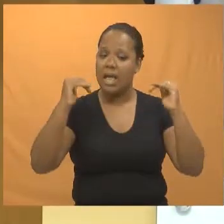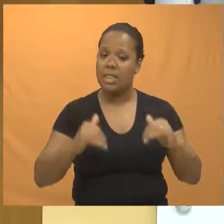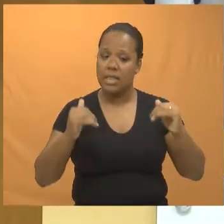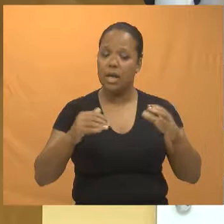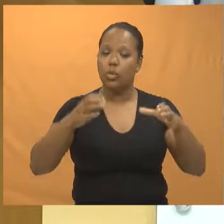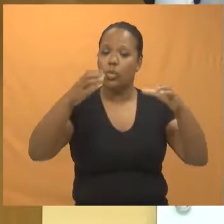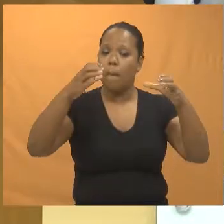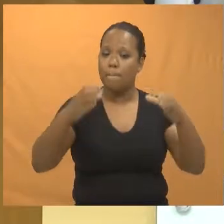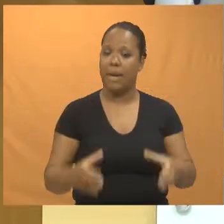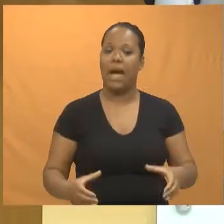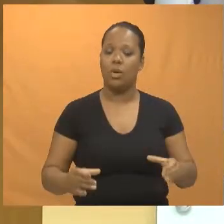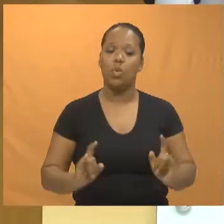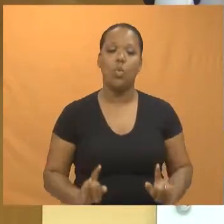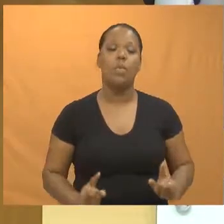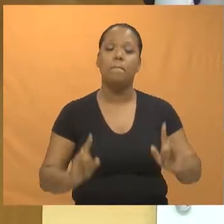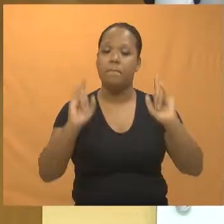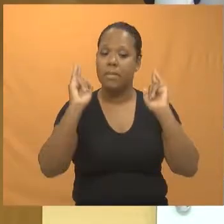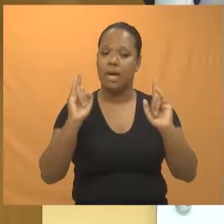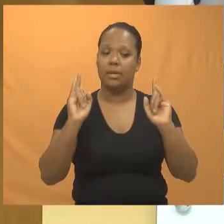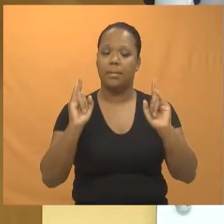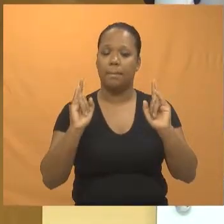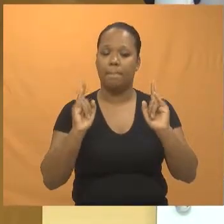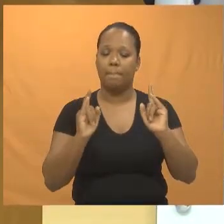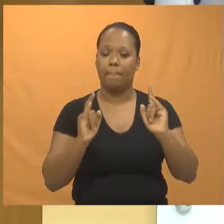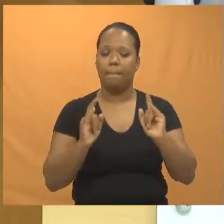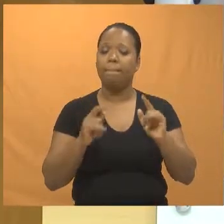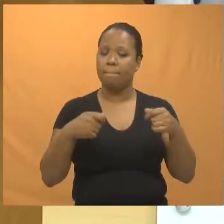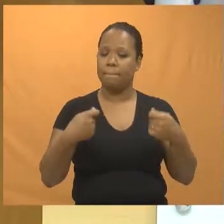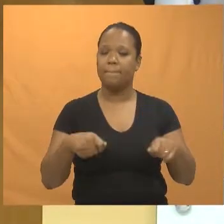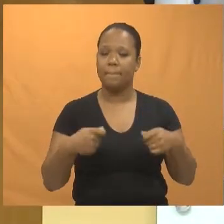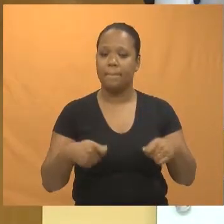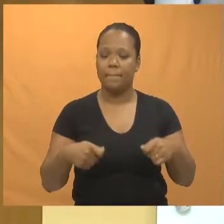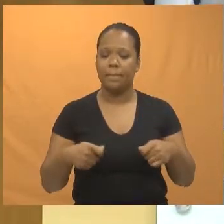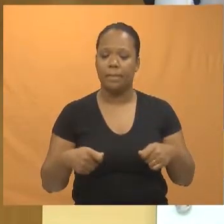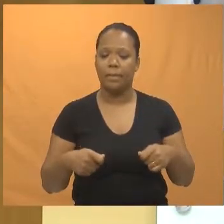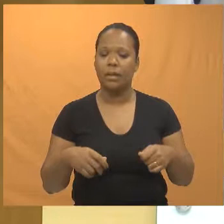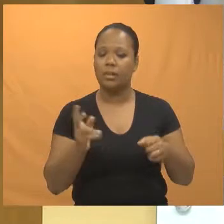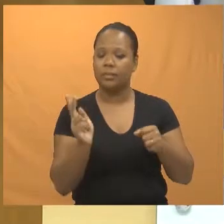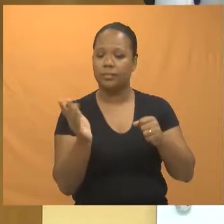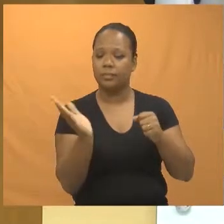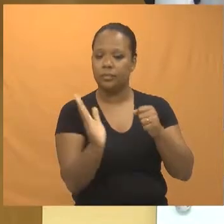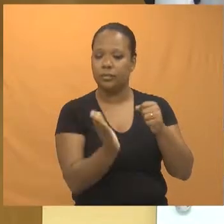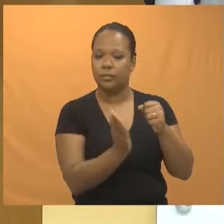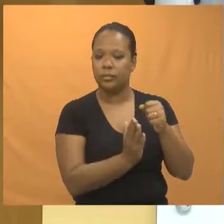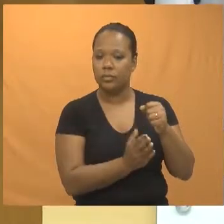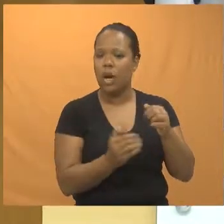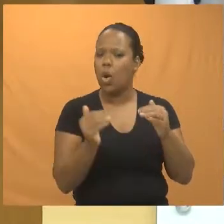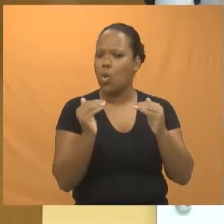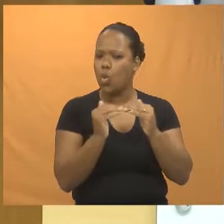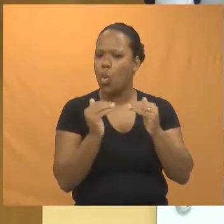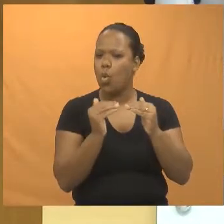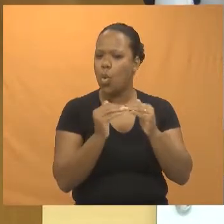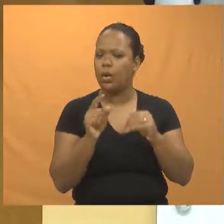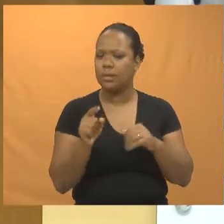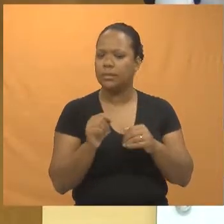bairro, dentro da área urbana. Então ela tem que ser feita a manutenção. Concorda comigo, presidente?